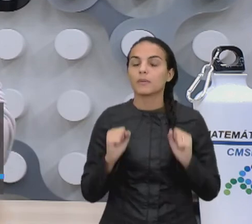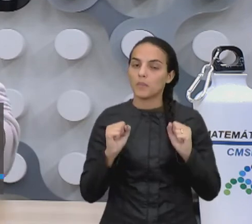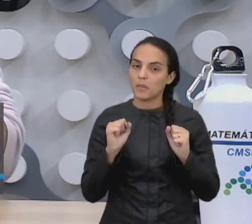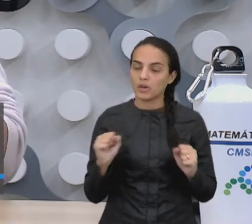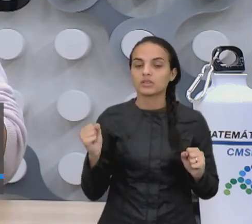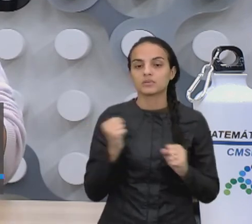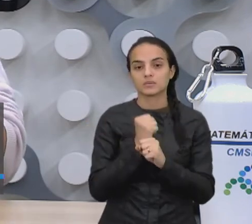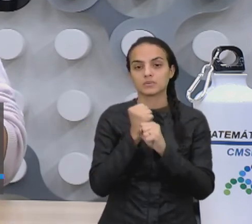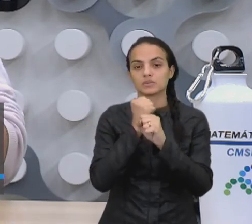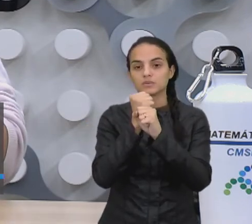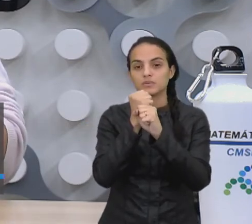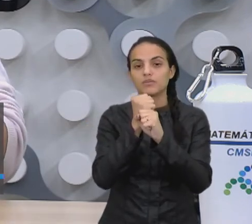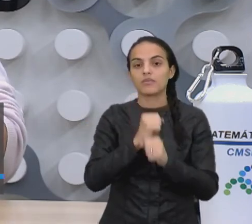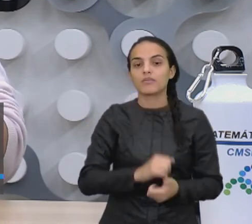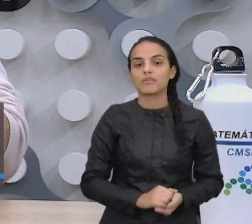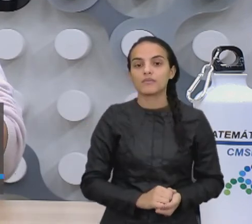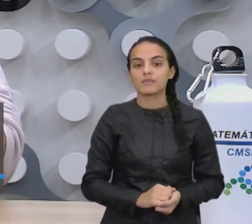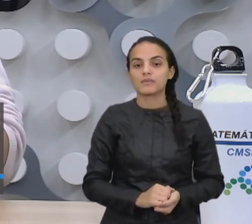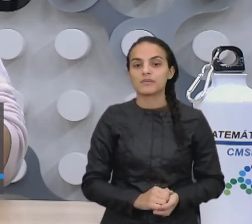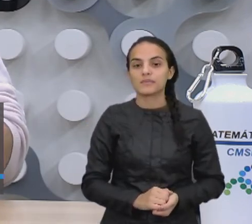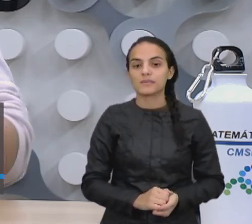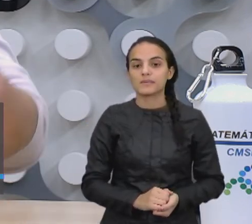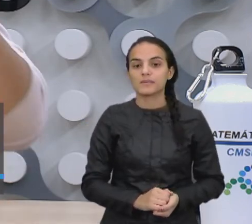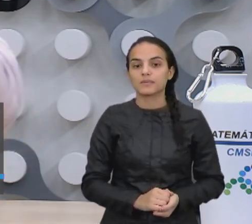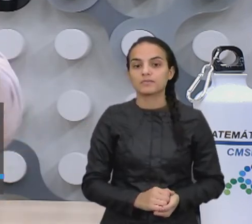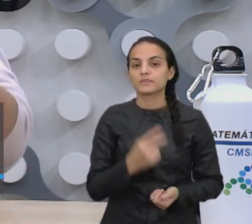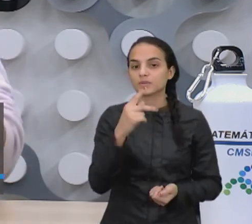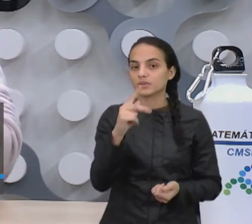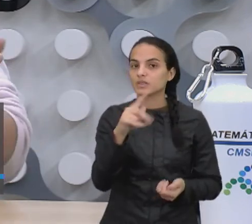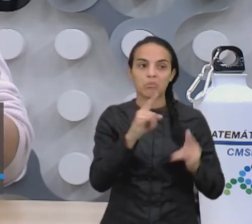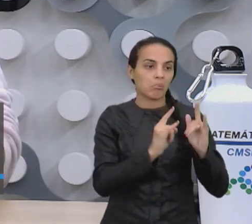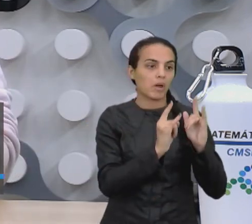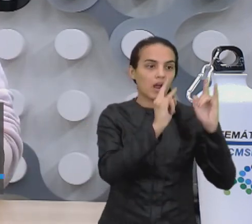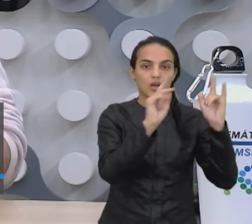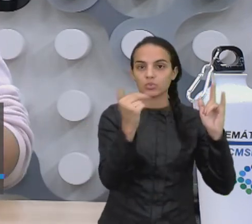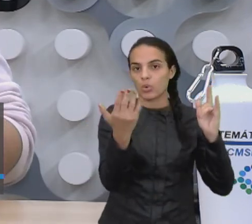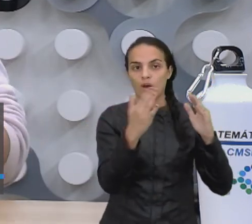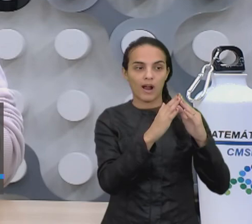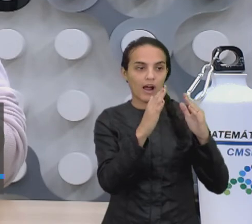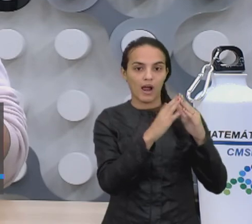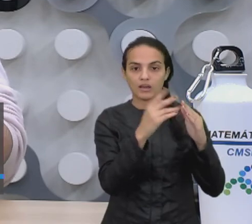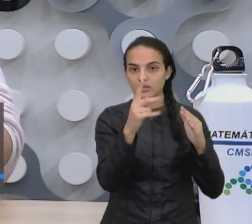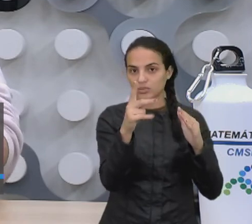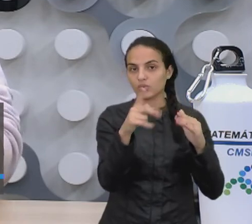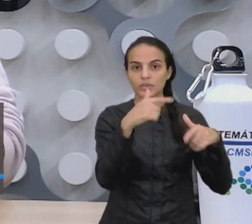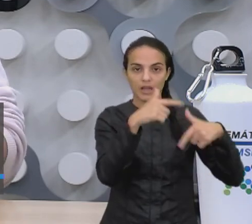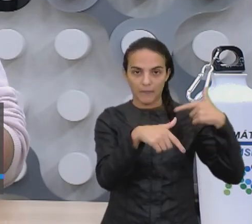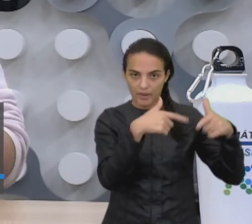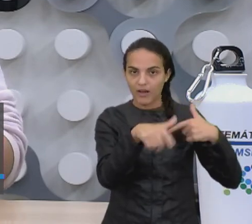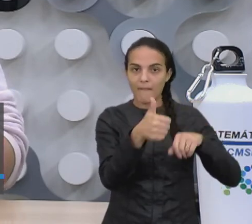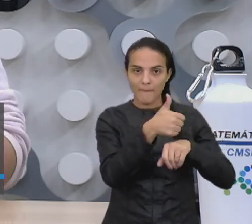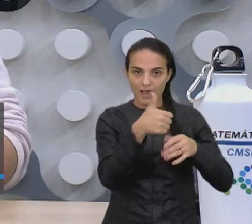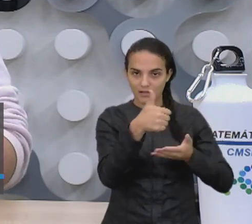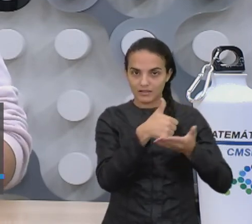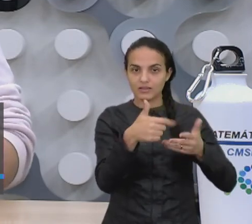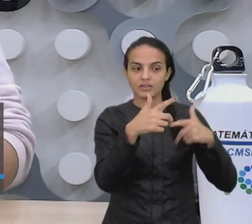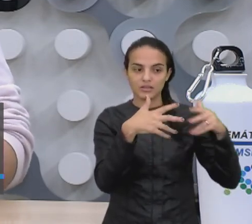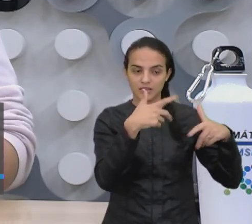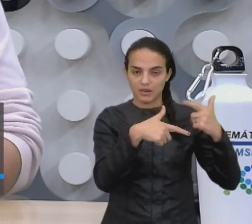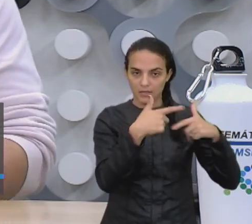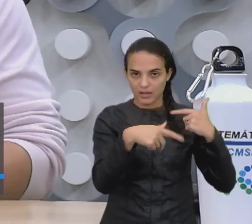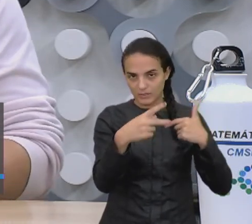aí o seu prédio ou sua casa, que vai servir como base aí para